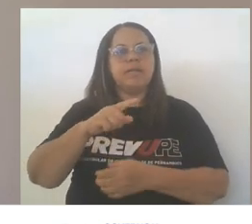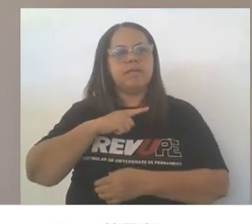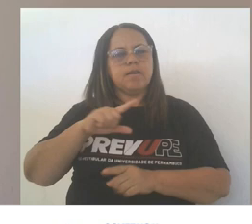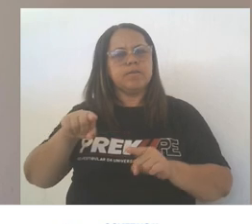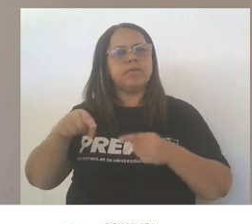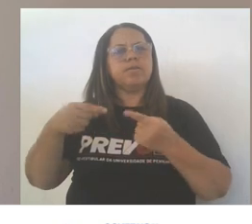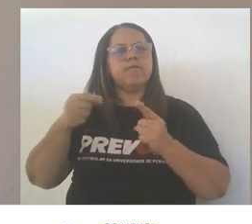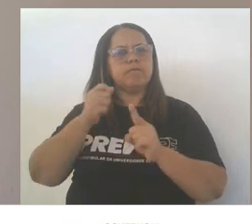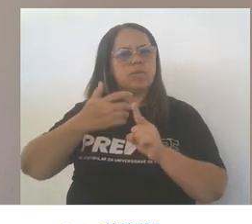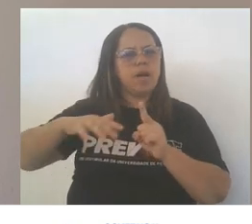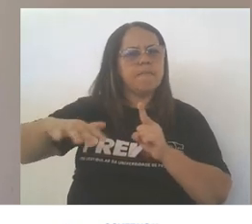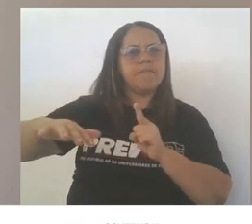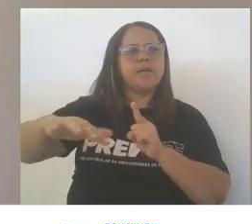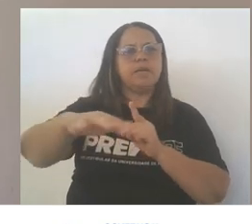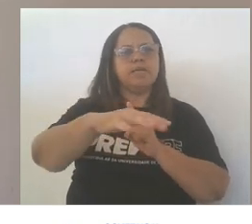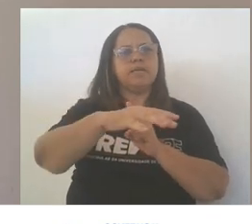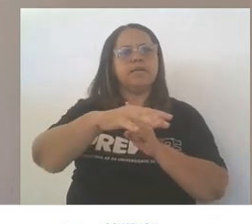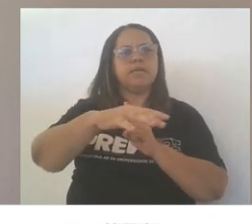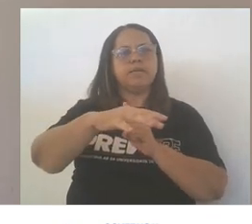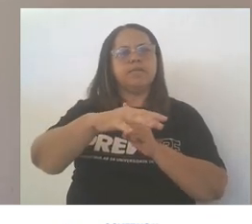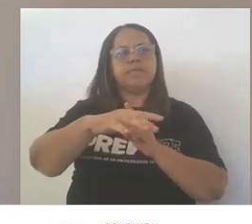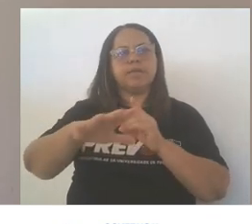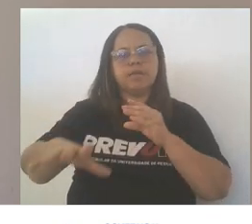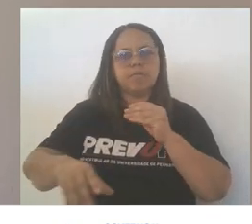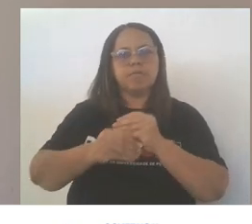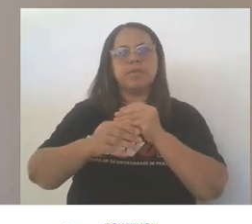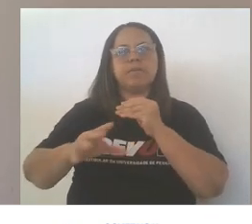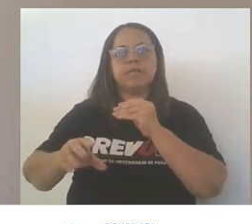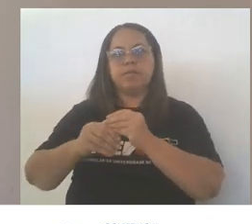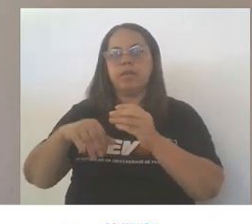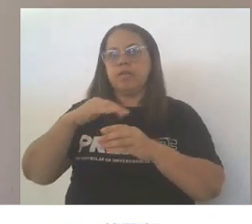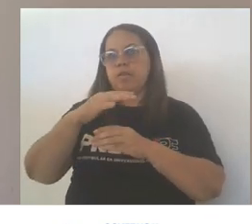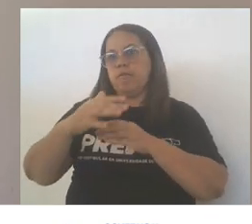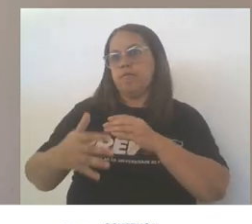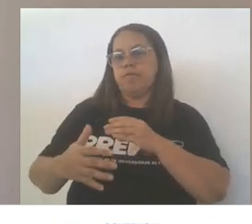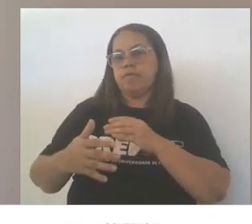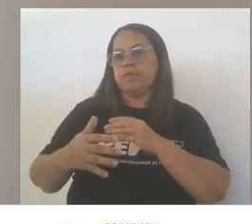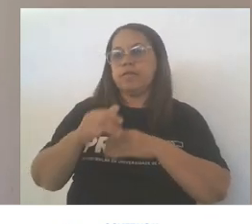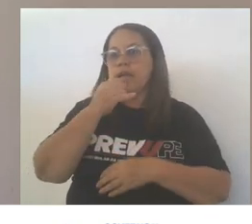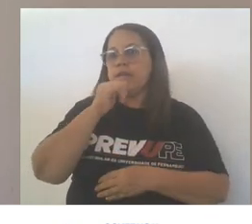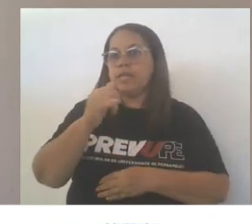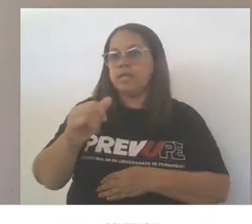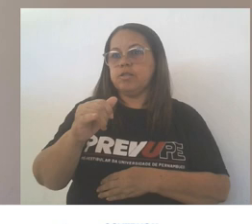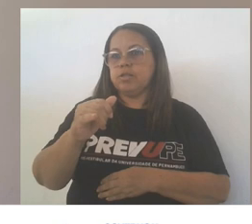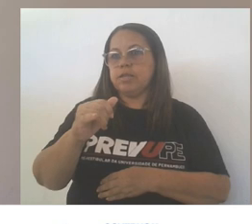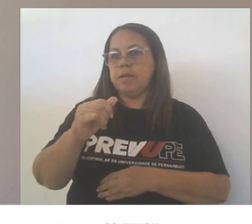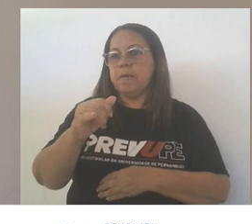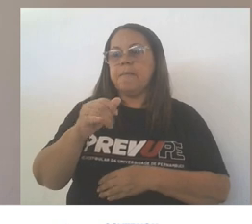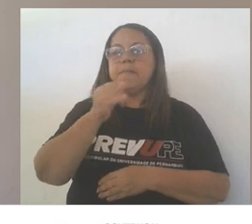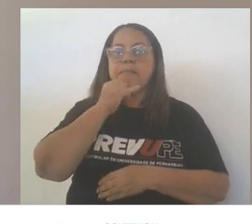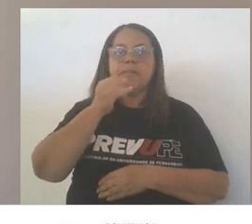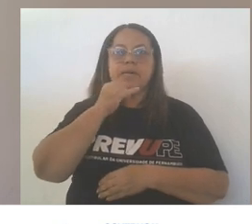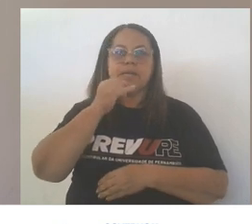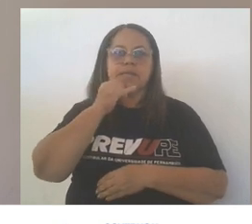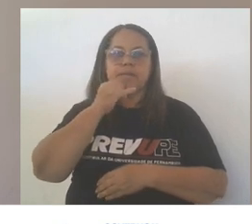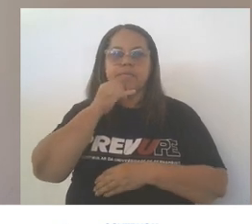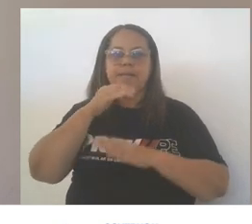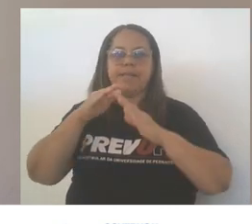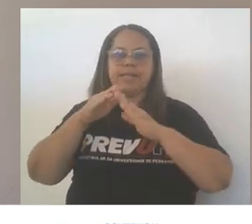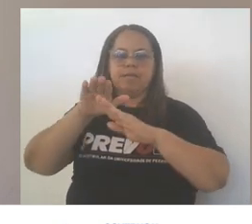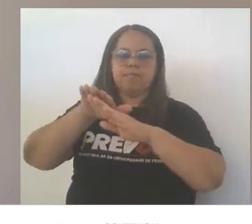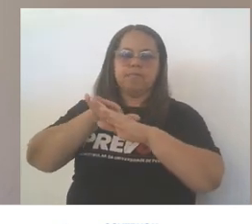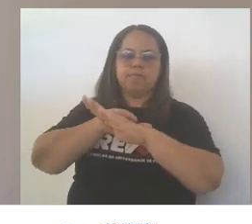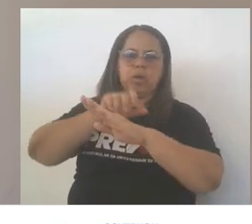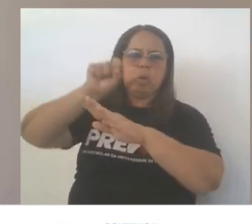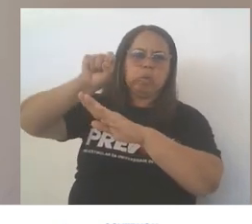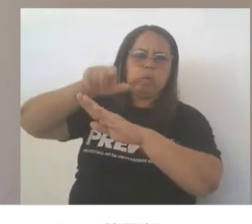desafios ambientais. Isso inclui a implementação de fontes de energia renovável, como a solar e a eólica, que reduzem as